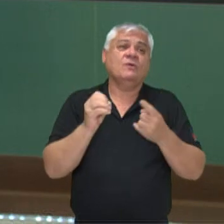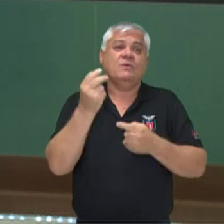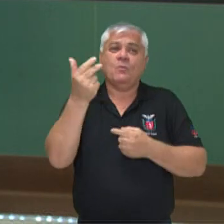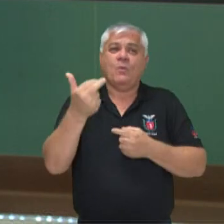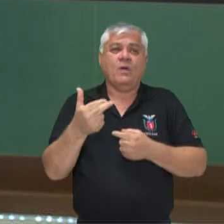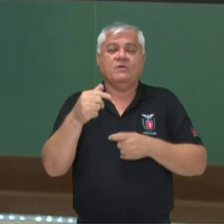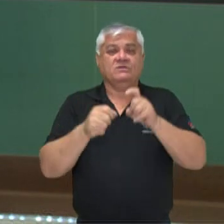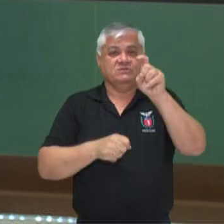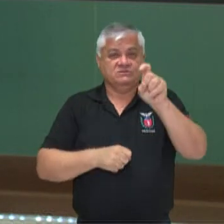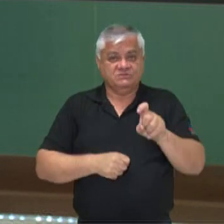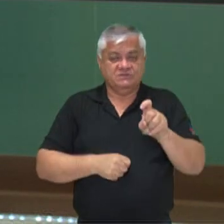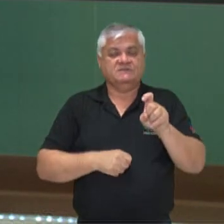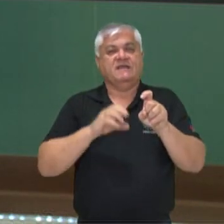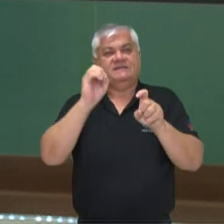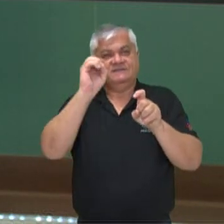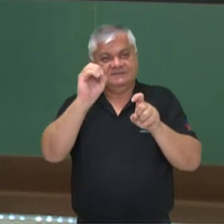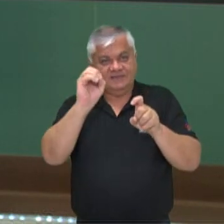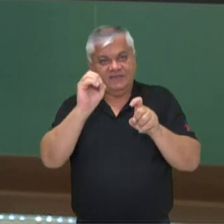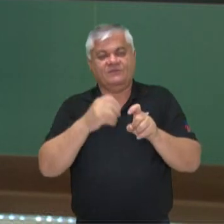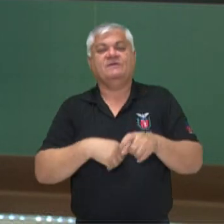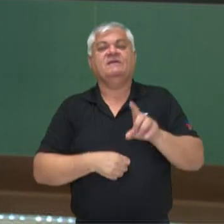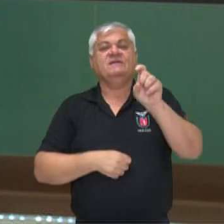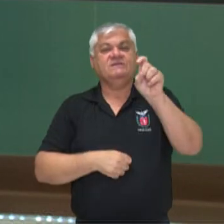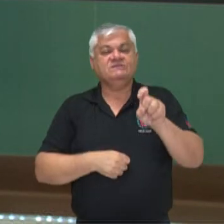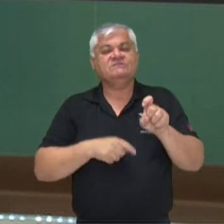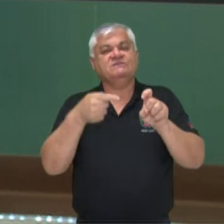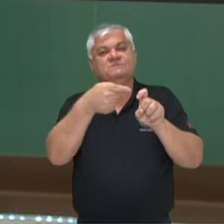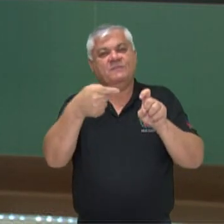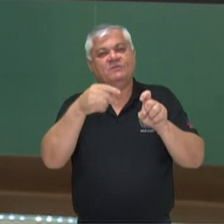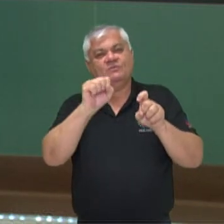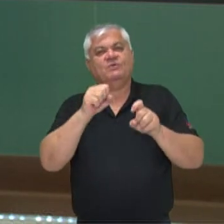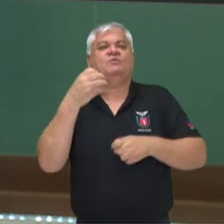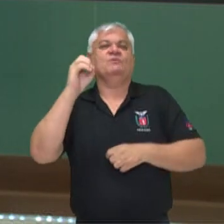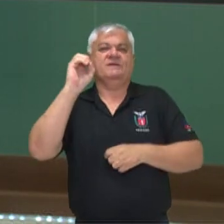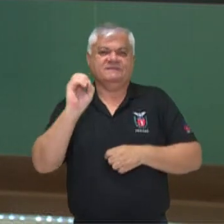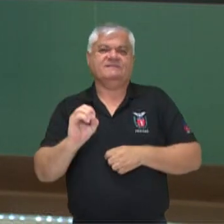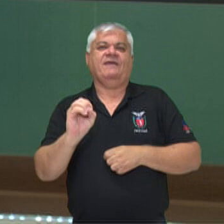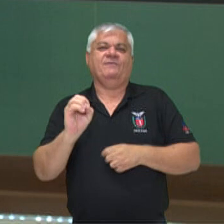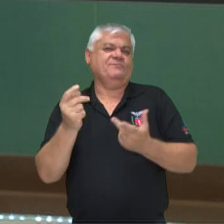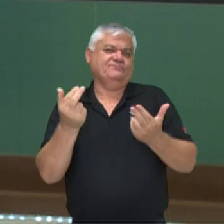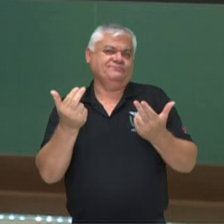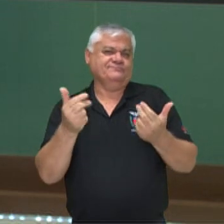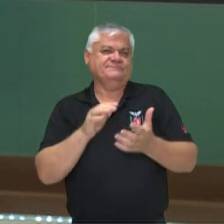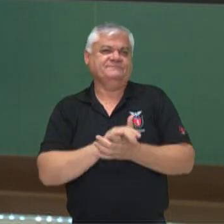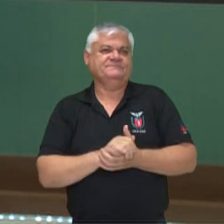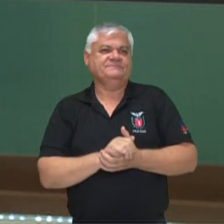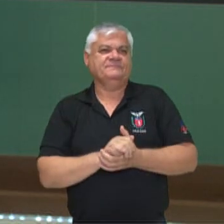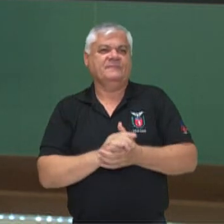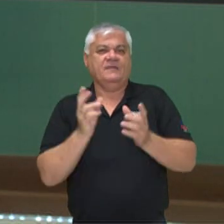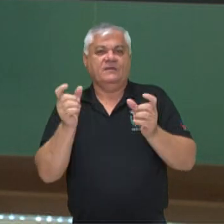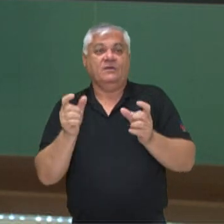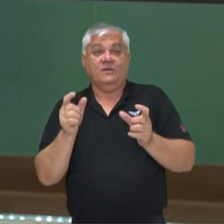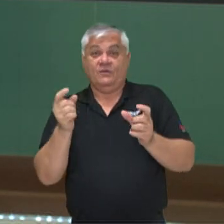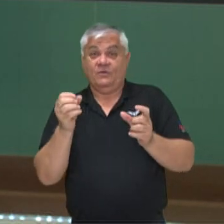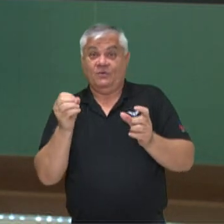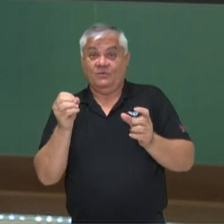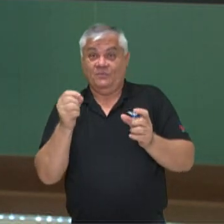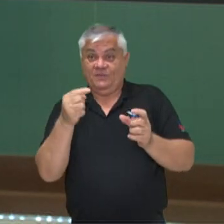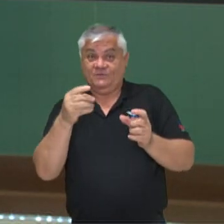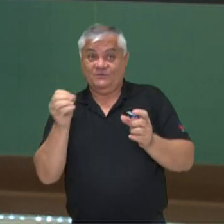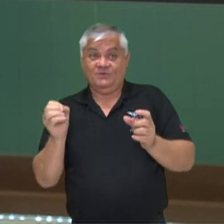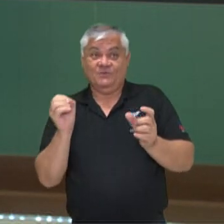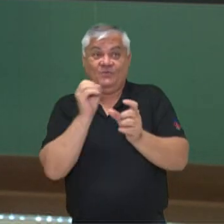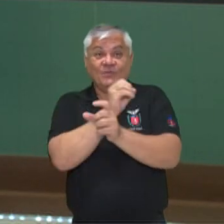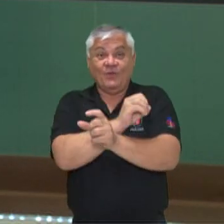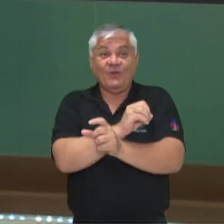zero. Então, a primeira parcela x igual a zero ou a segunda x menos 8 igual a zero. Passando esse menos 8 para o outro lado,